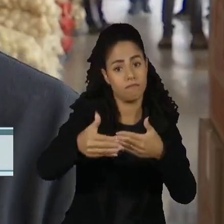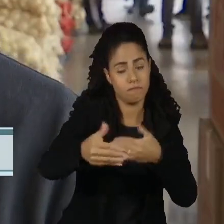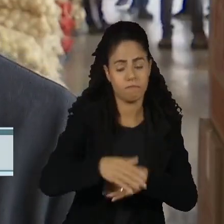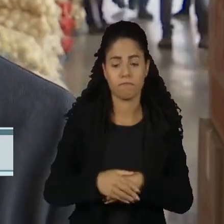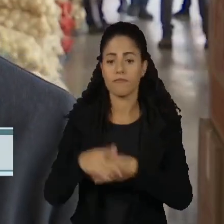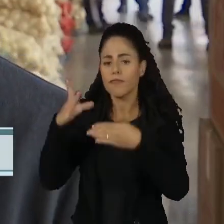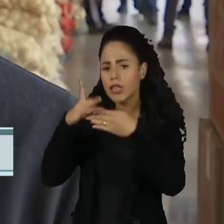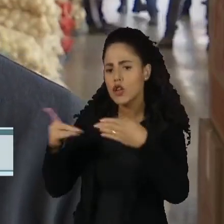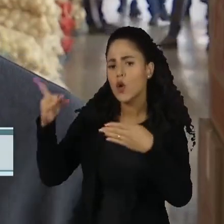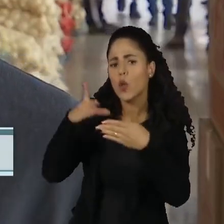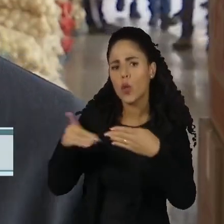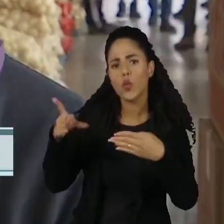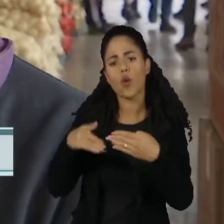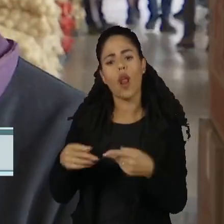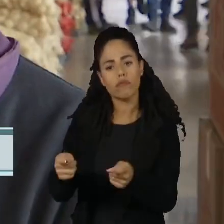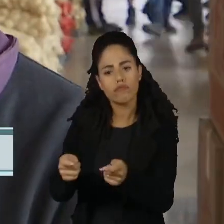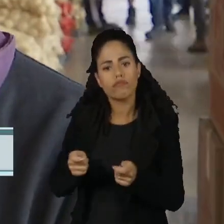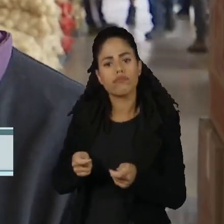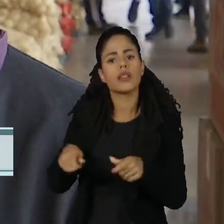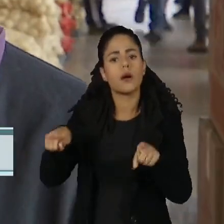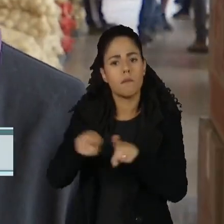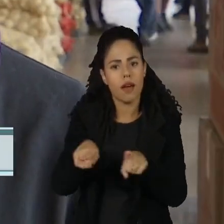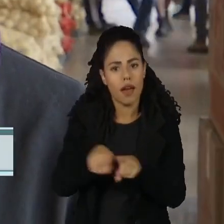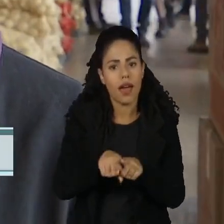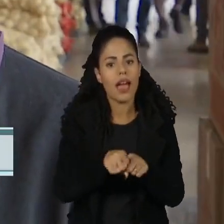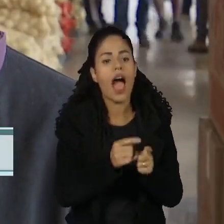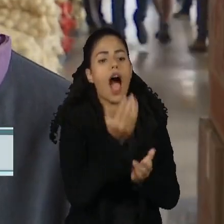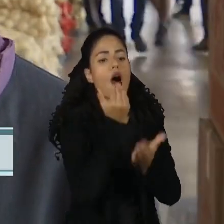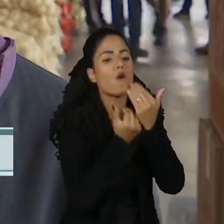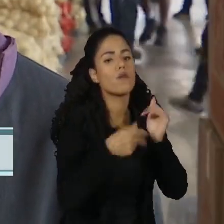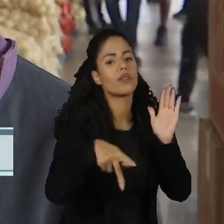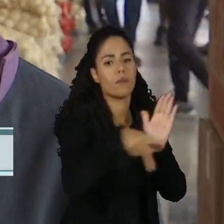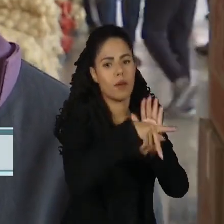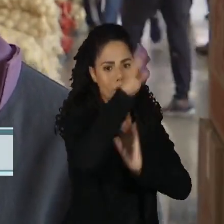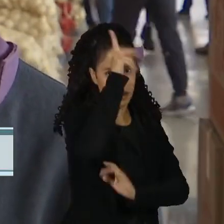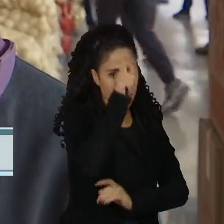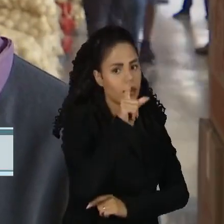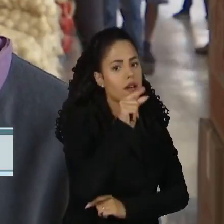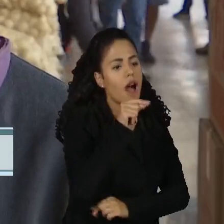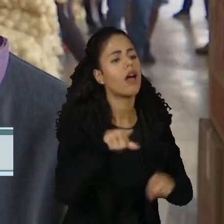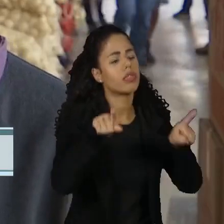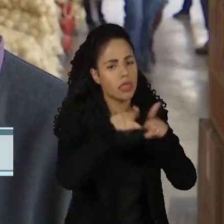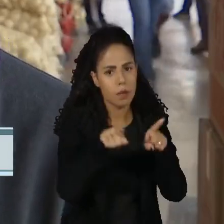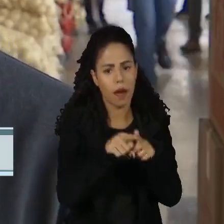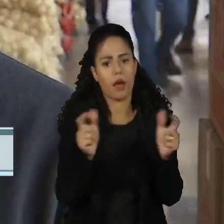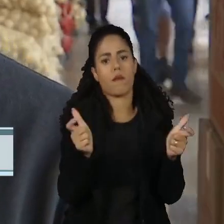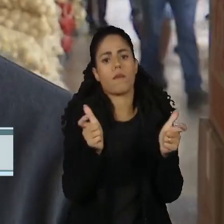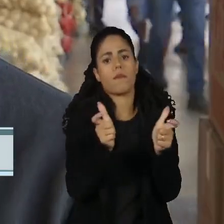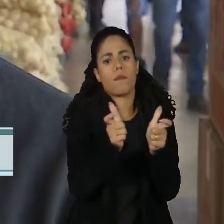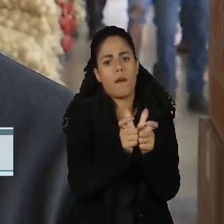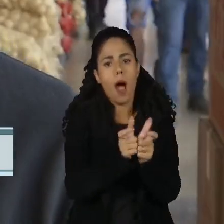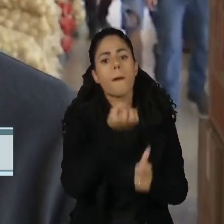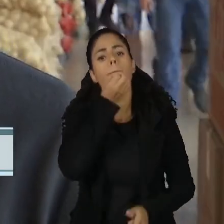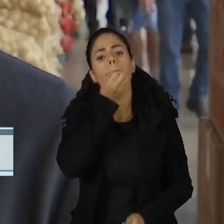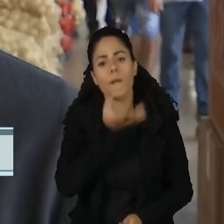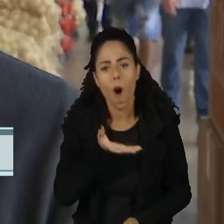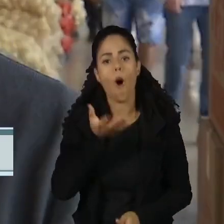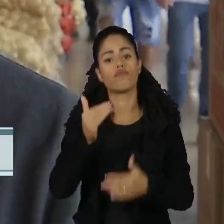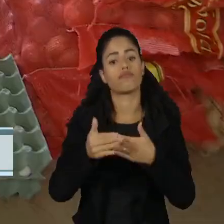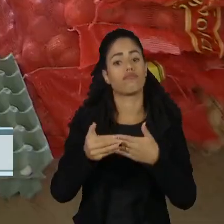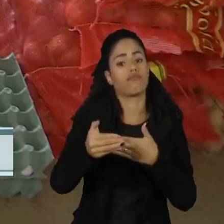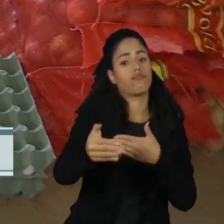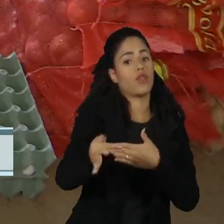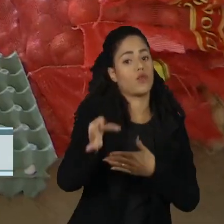mais estabilizado, que a ração também é cotada, né, nessa moeda, né, os valores estão embutidos nisso